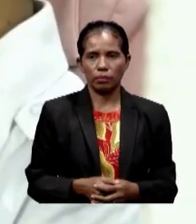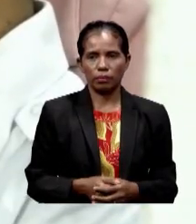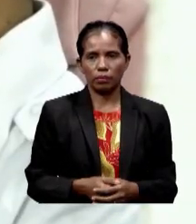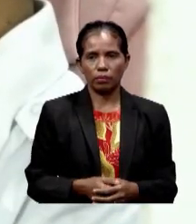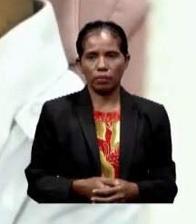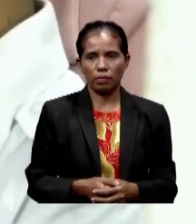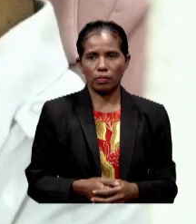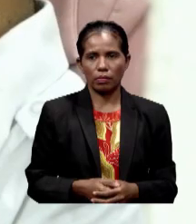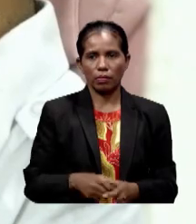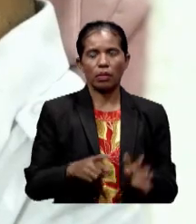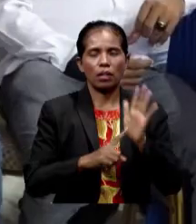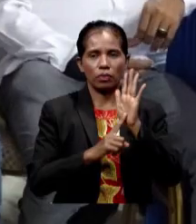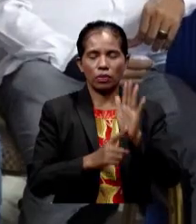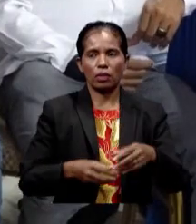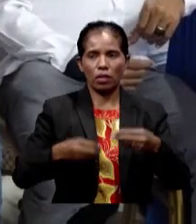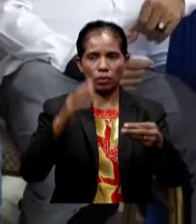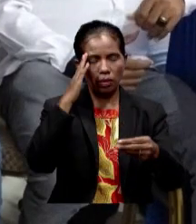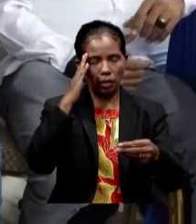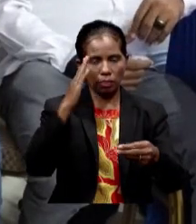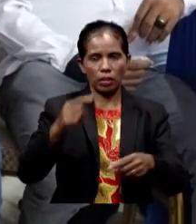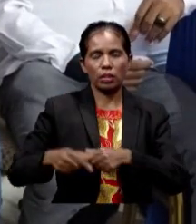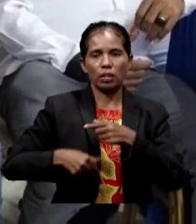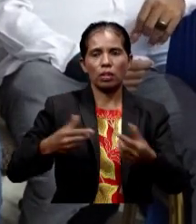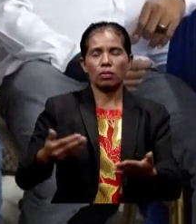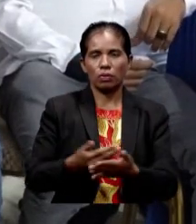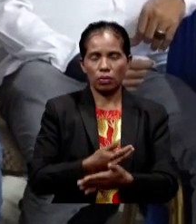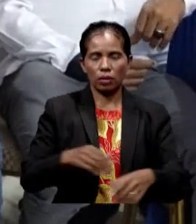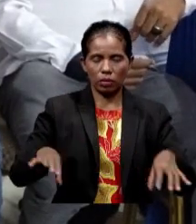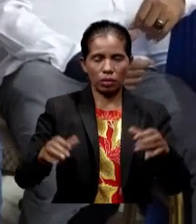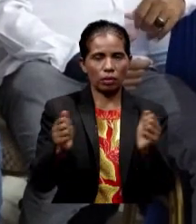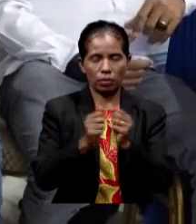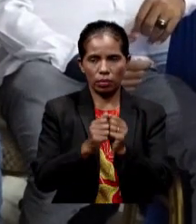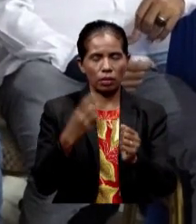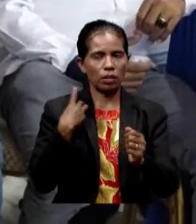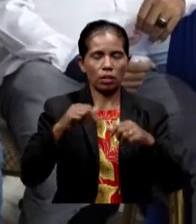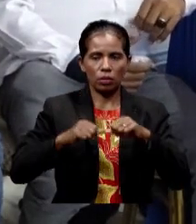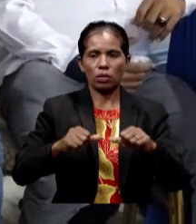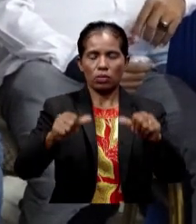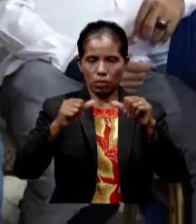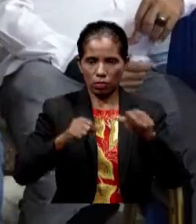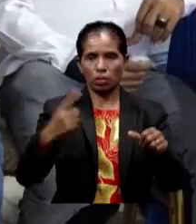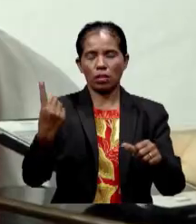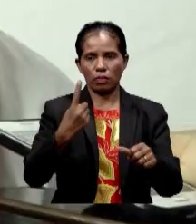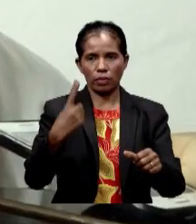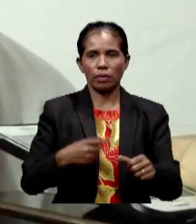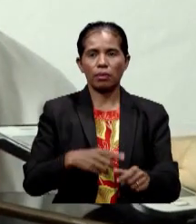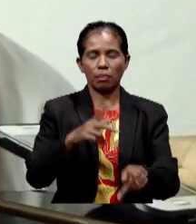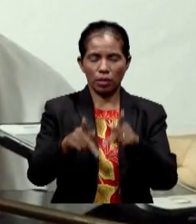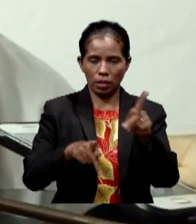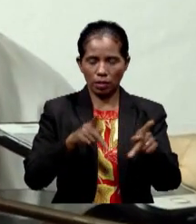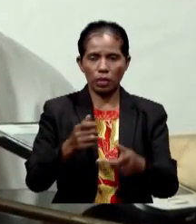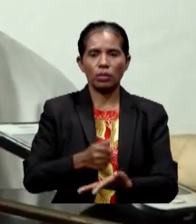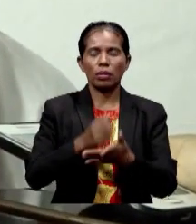ne inspiramos ba geração fonseira para tu luta continua e tene luta la remata ida e se continua na parte luta ba povo ne